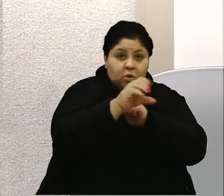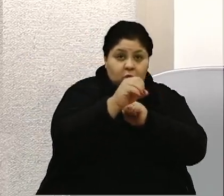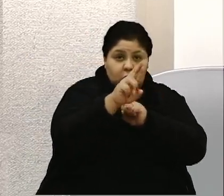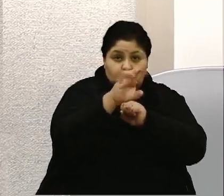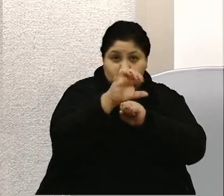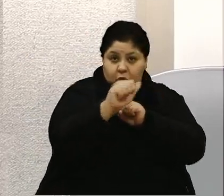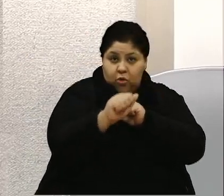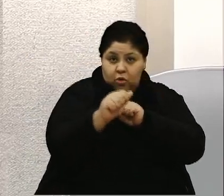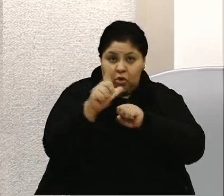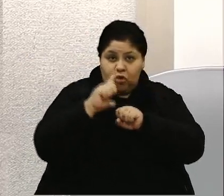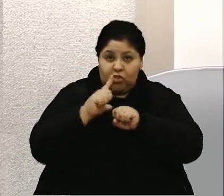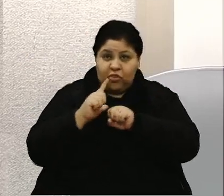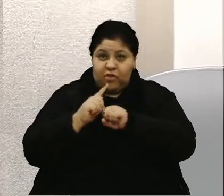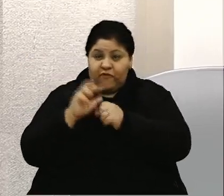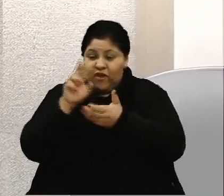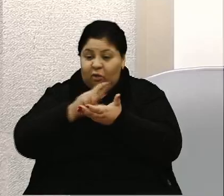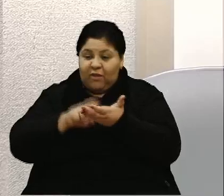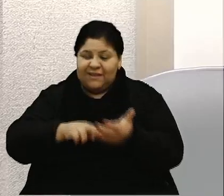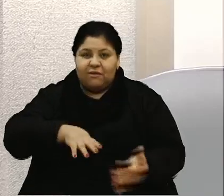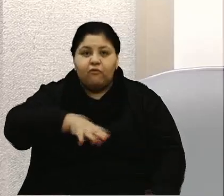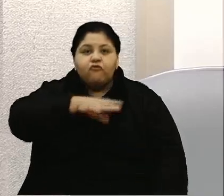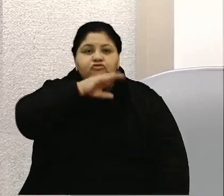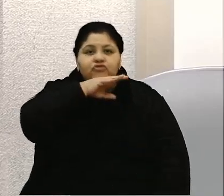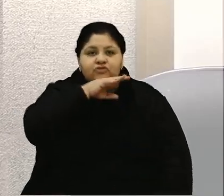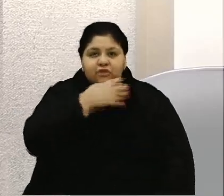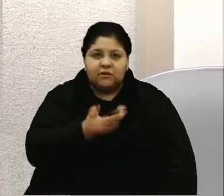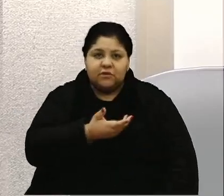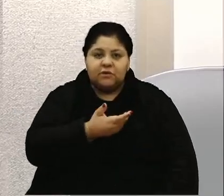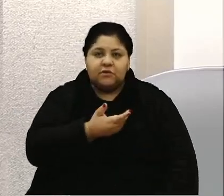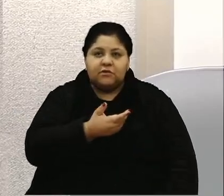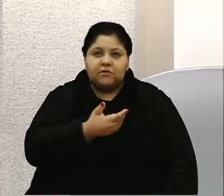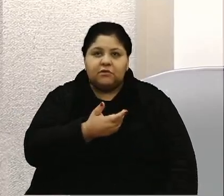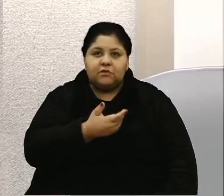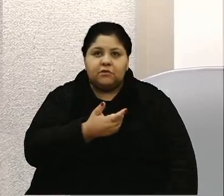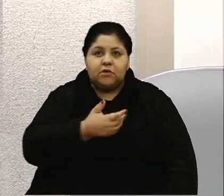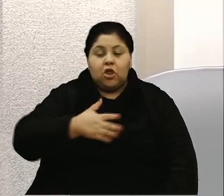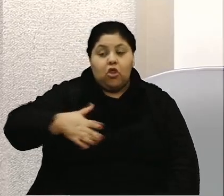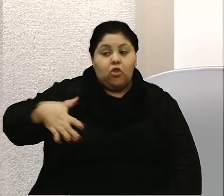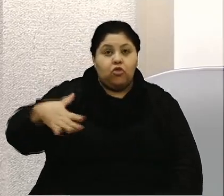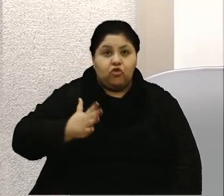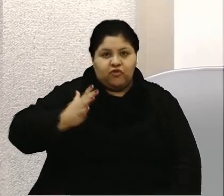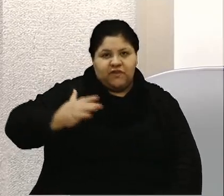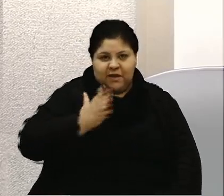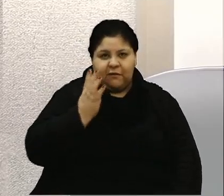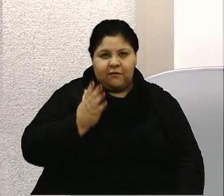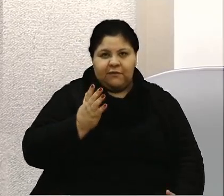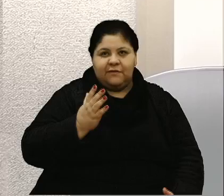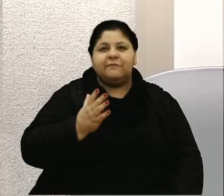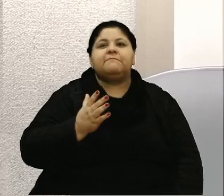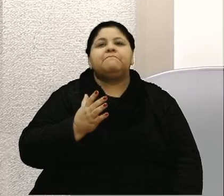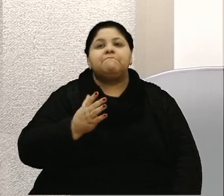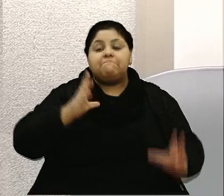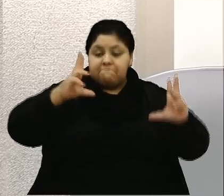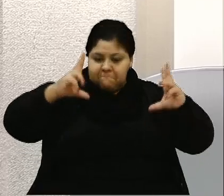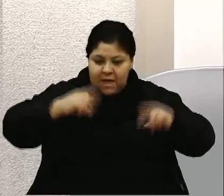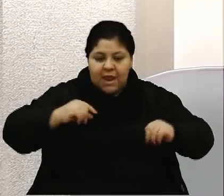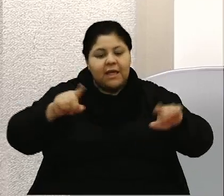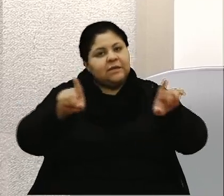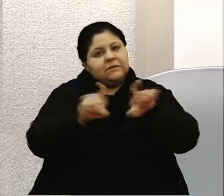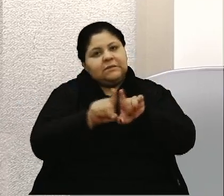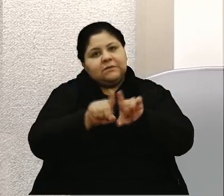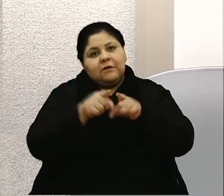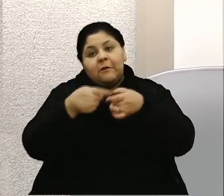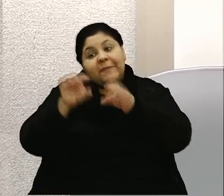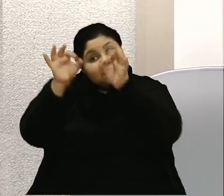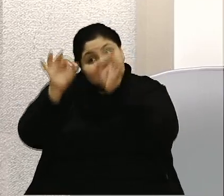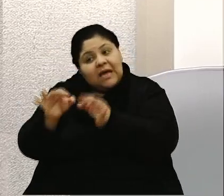dias, não teve regularização fundiária. E aonde teve lá nos ricos, que estavam ontem de noite, eles também merecem. Só que tem que ser